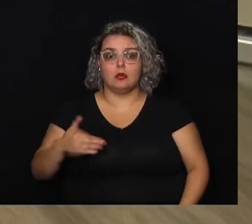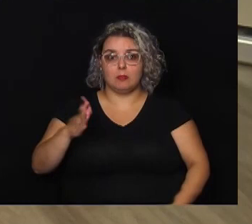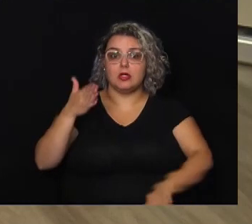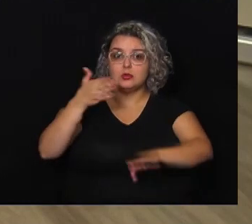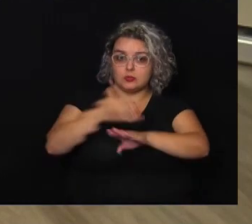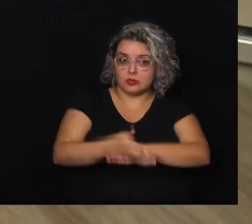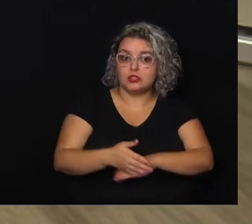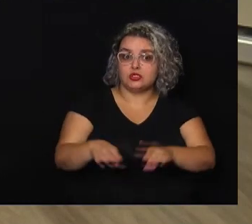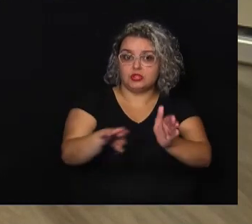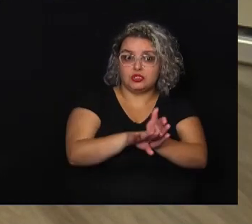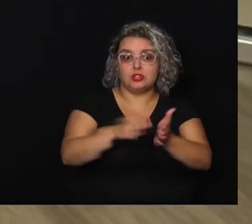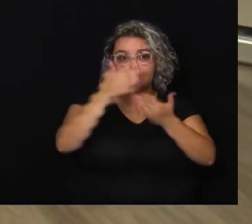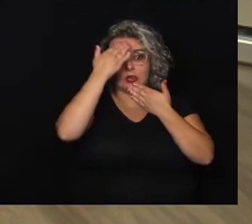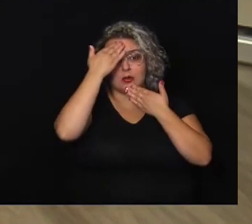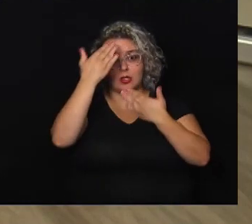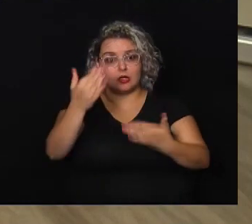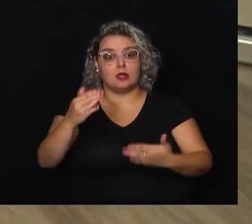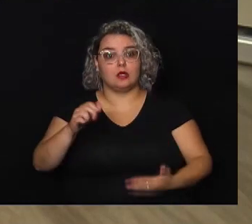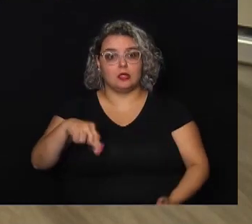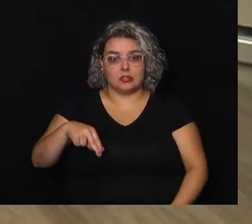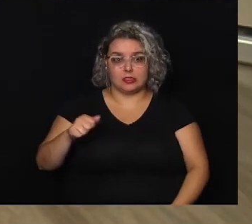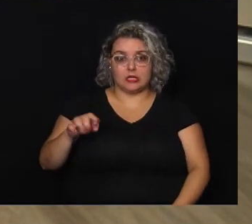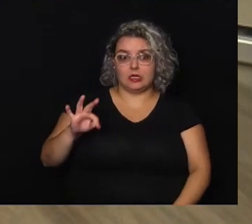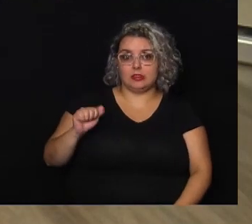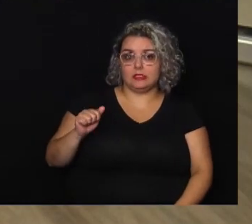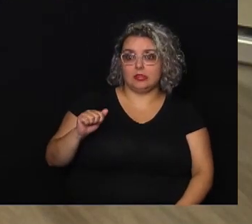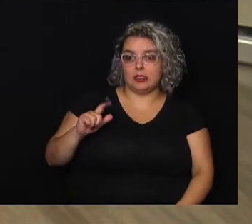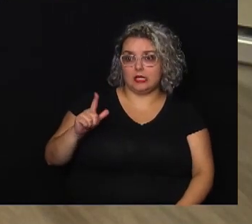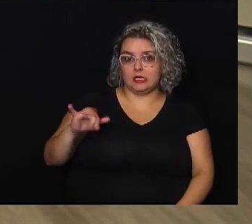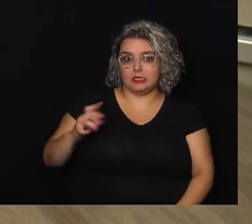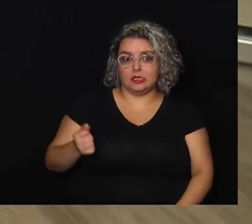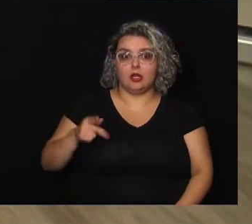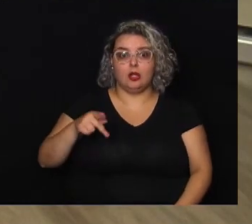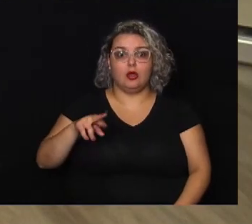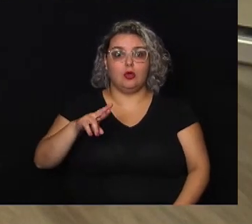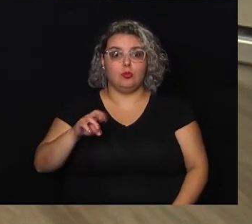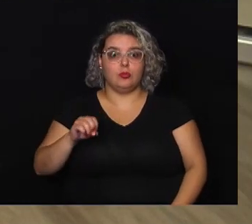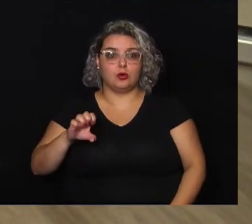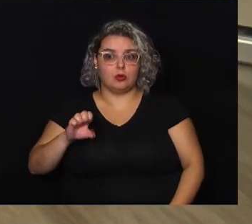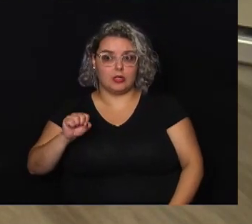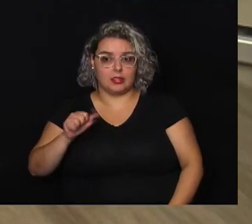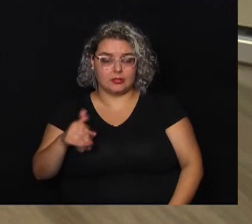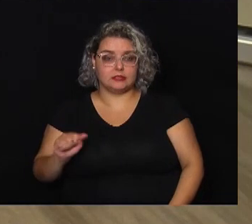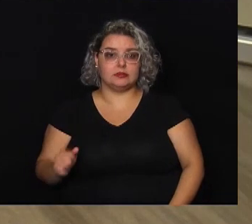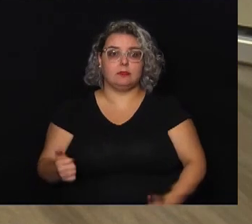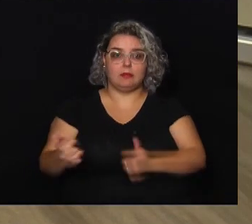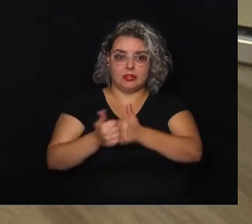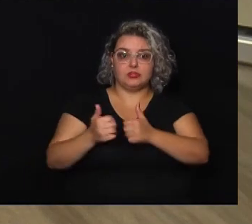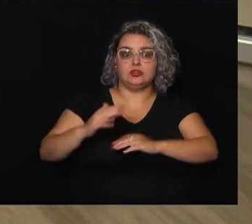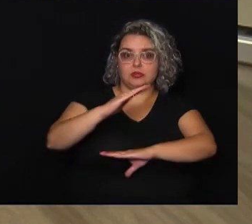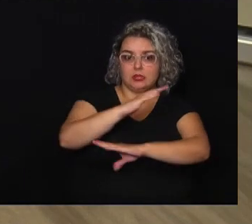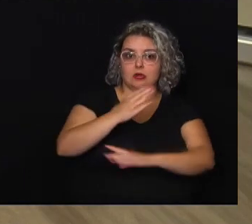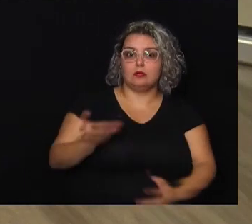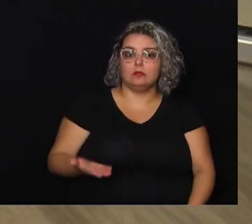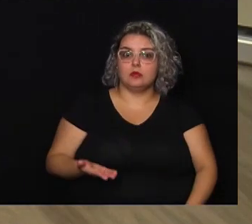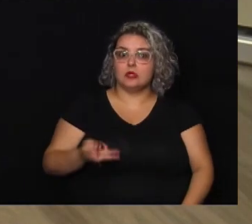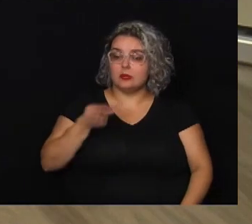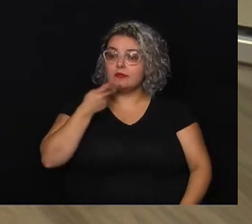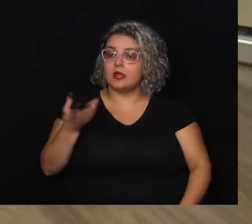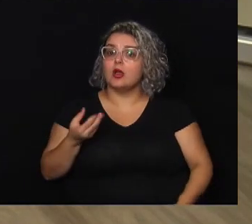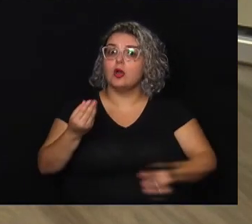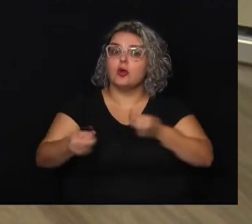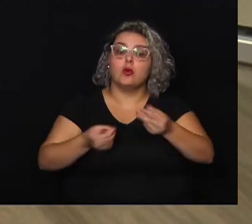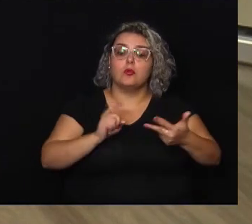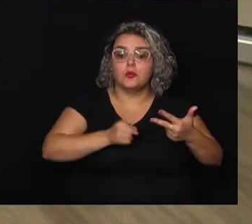participação chegando, quero agradecer muito a Natália do Proença, que pertinho da Câmara de Campinas, e ela fala mais ou menos sobre isso, como que o Executivo e o